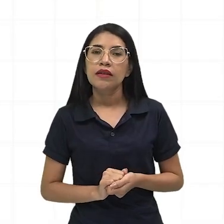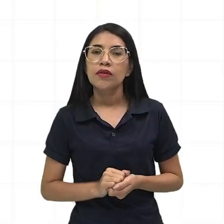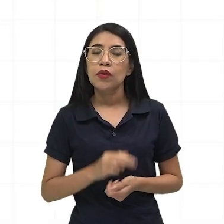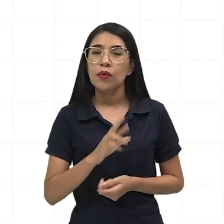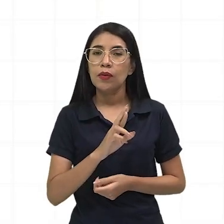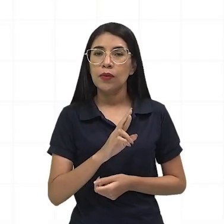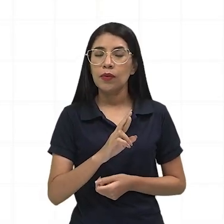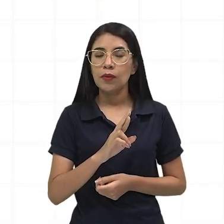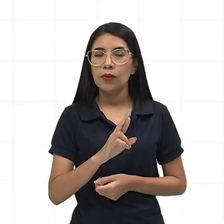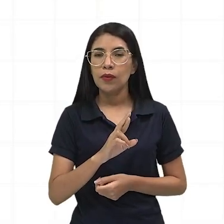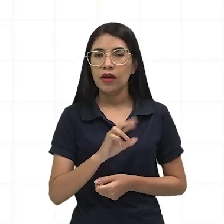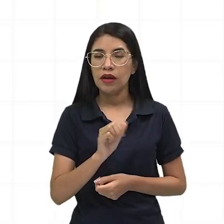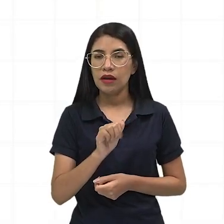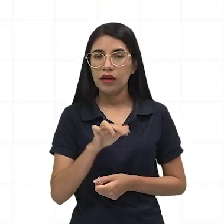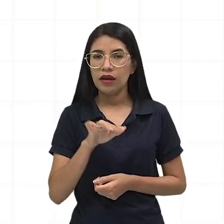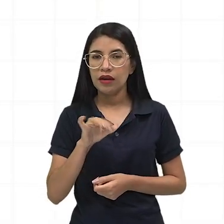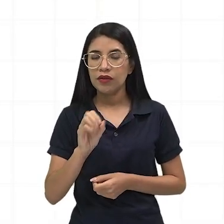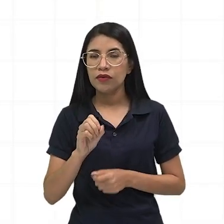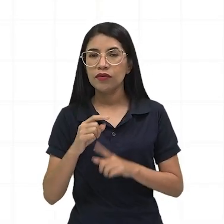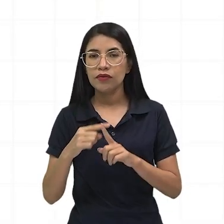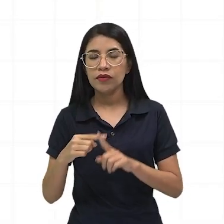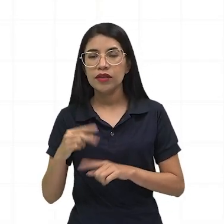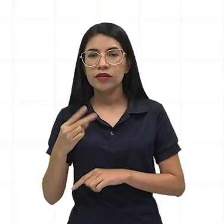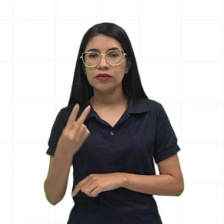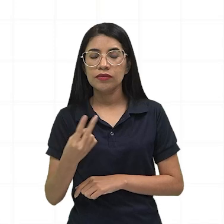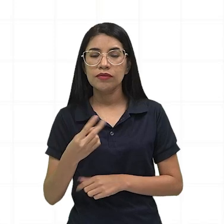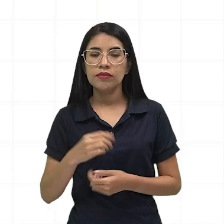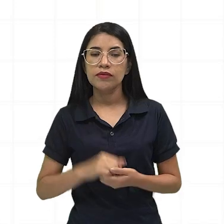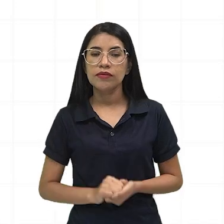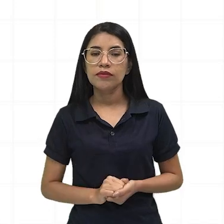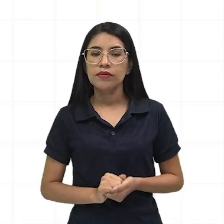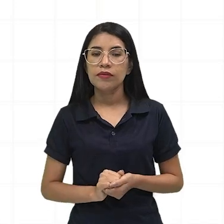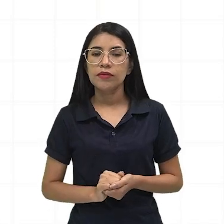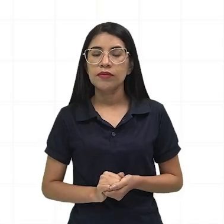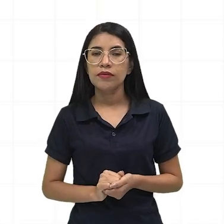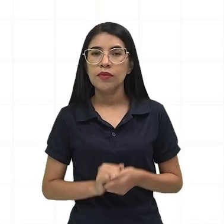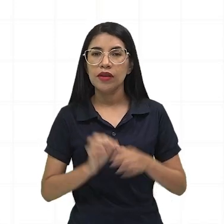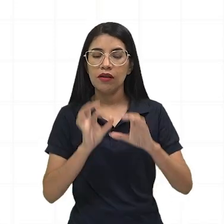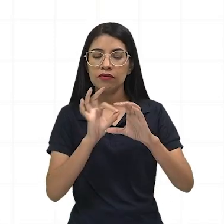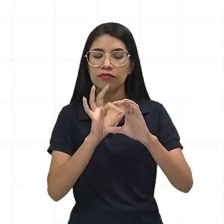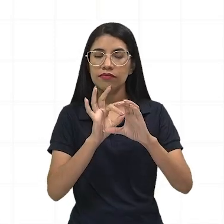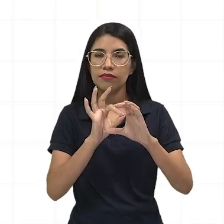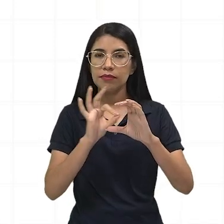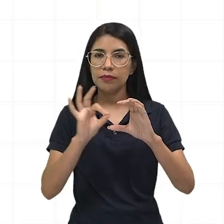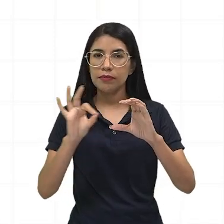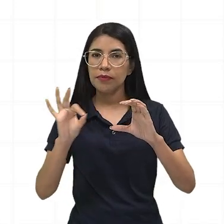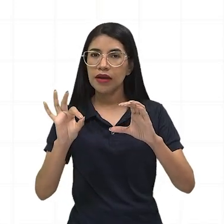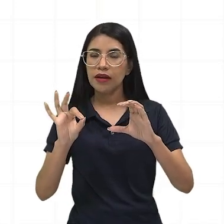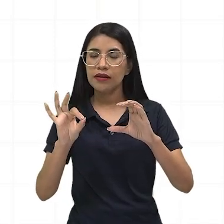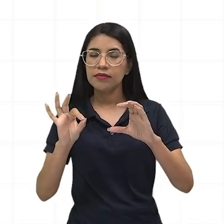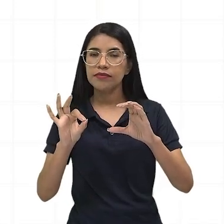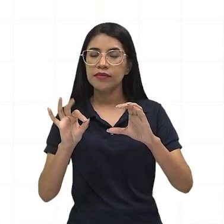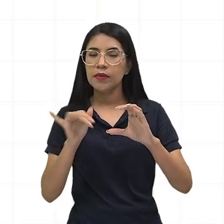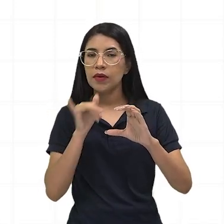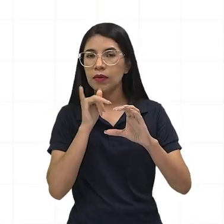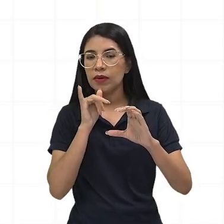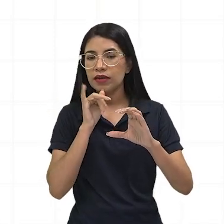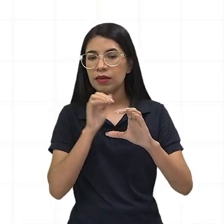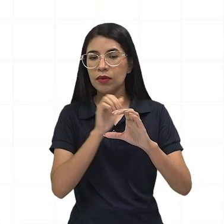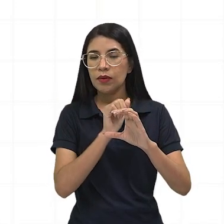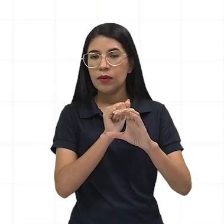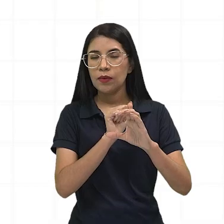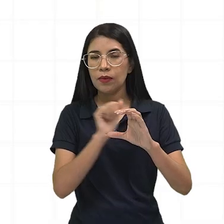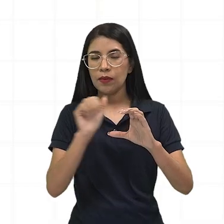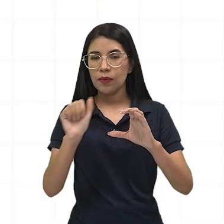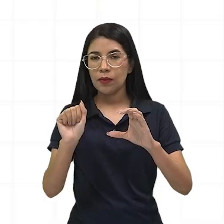você estende o raio e vai até um outro ponto, vamos supor que aqui eu tenho um ponto A, né? Eu